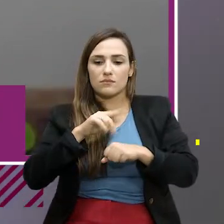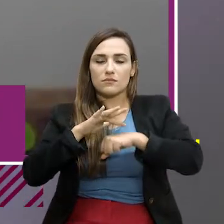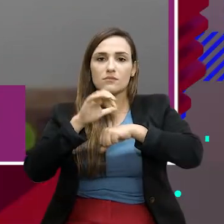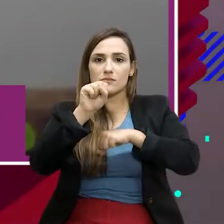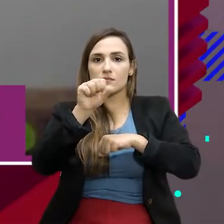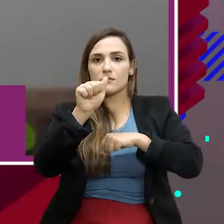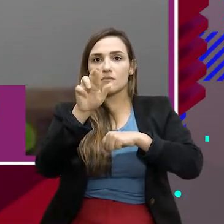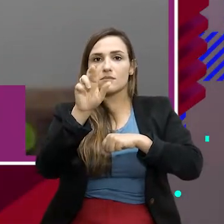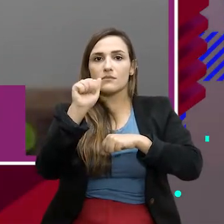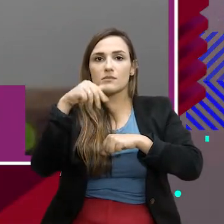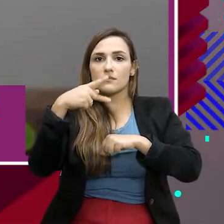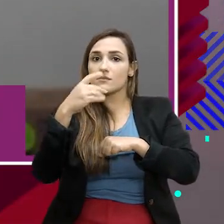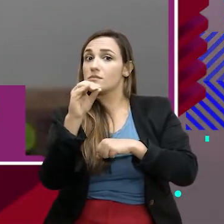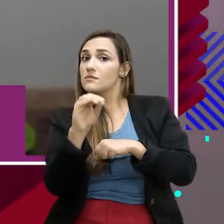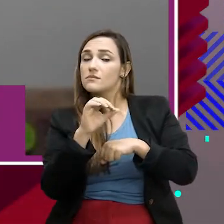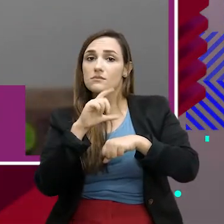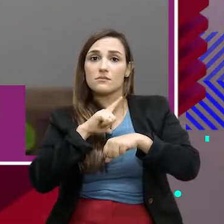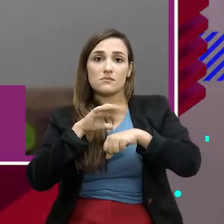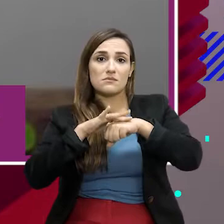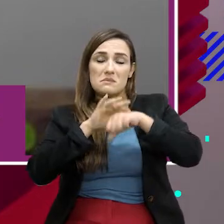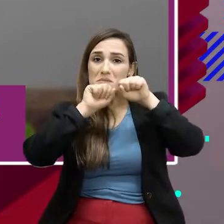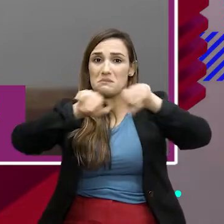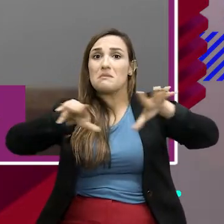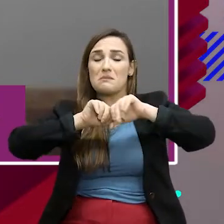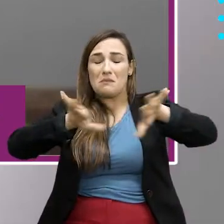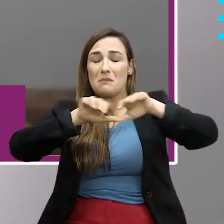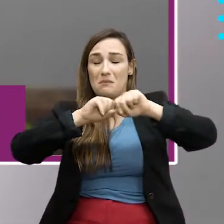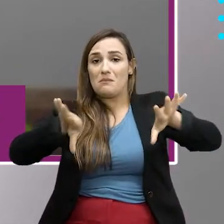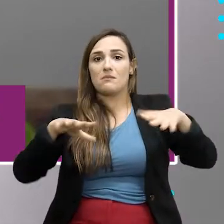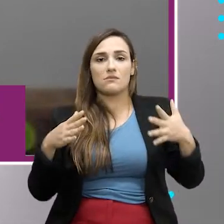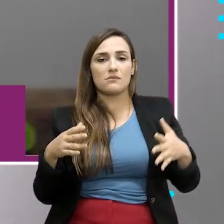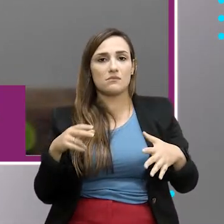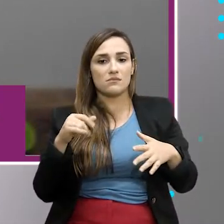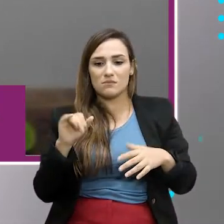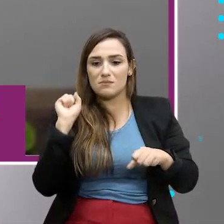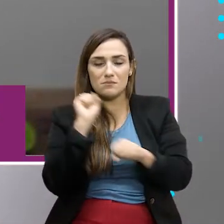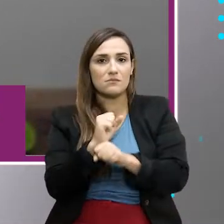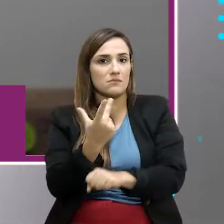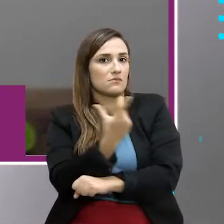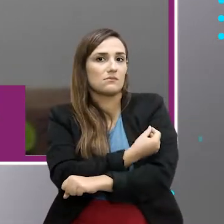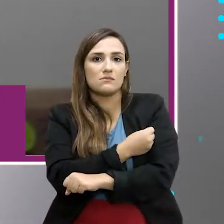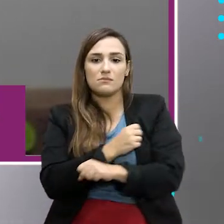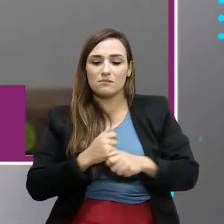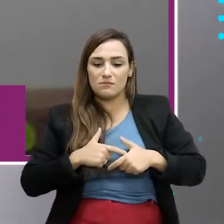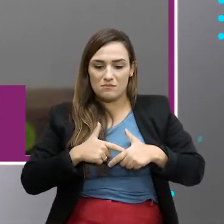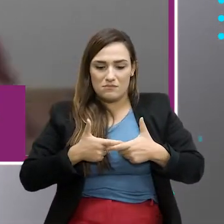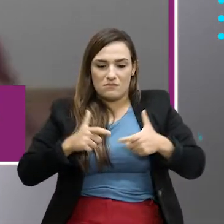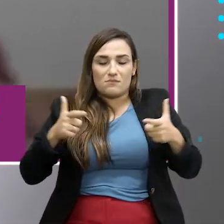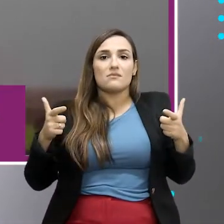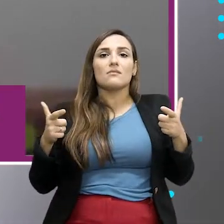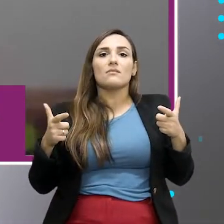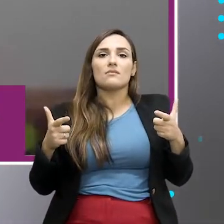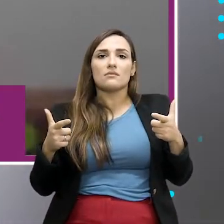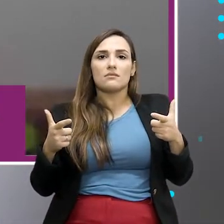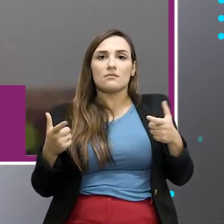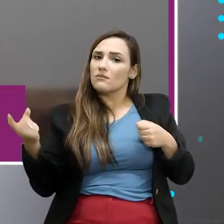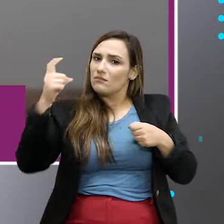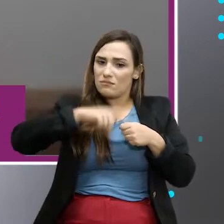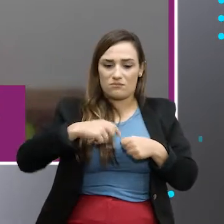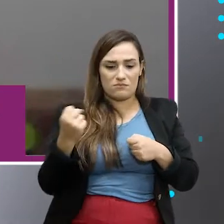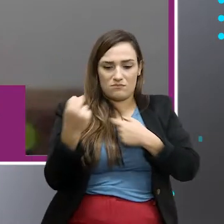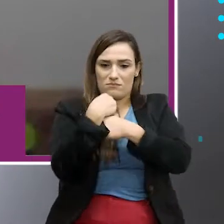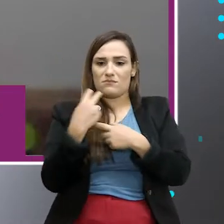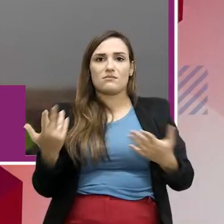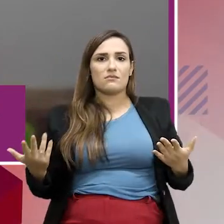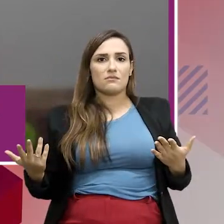do país, em 2019 no estado de São Paulo, alguns outros estados do Sudeste. É só baixar a guarda, esses